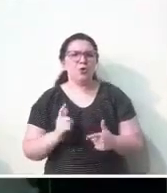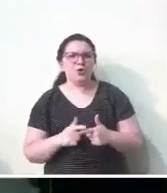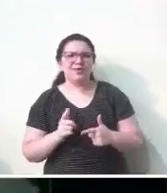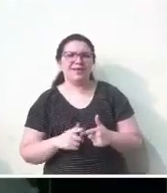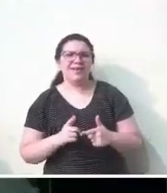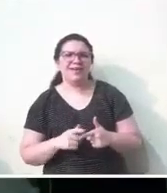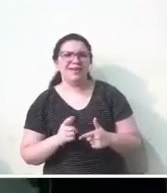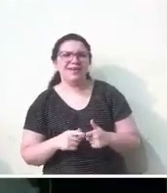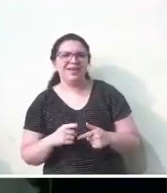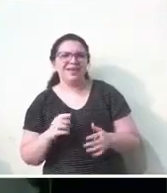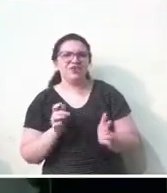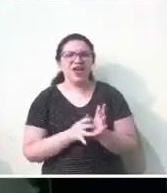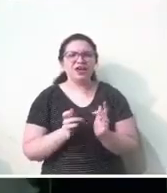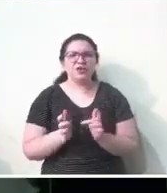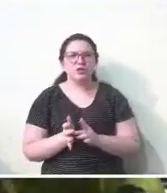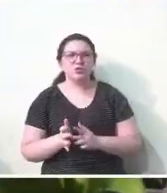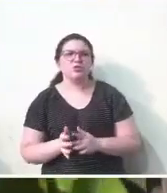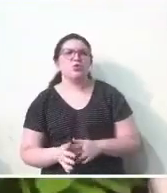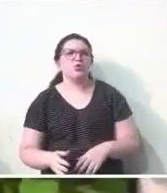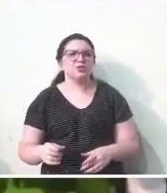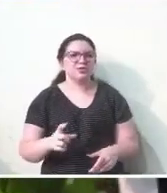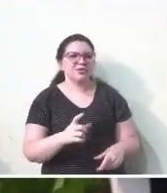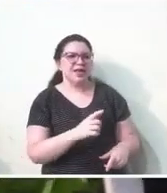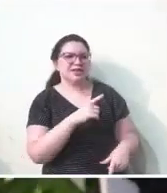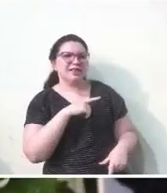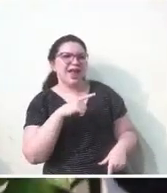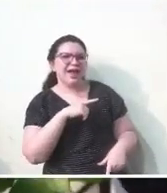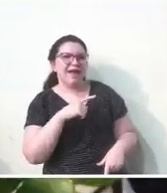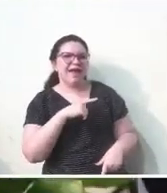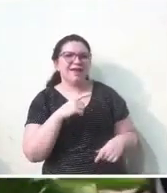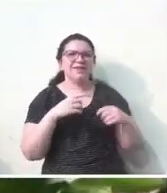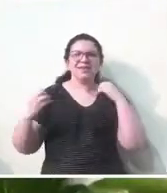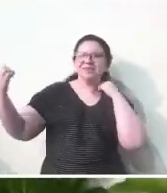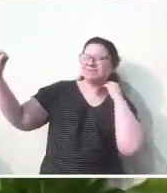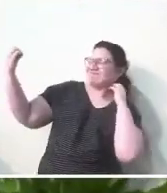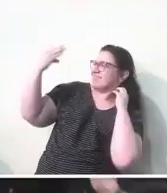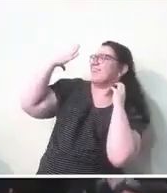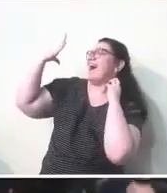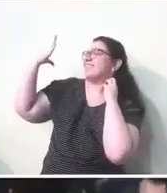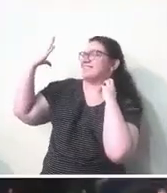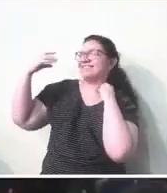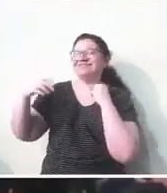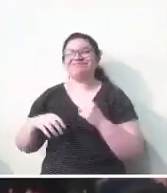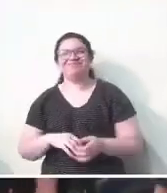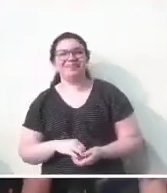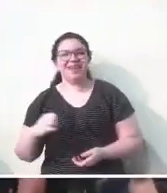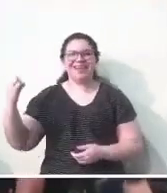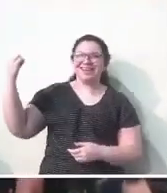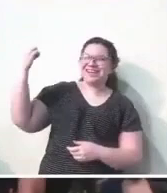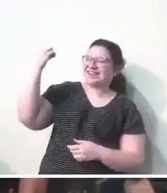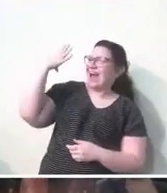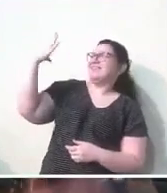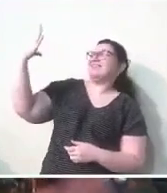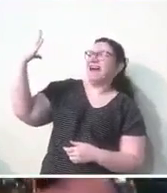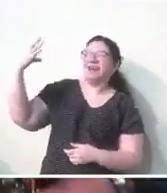superabundou a graça. A graça é maior, a graça é maior, a graça é maior, a graça venceu.